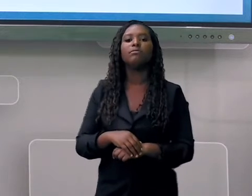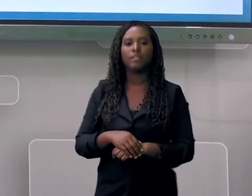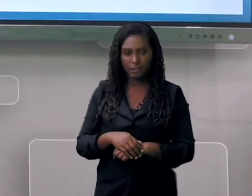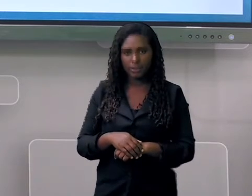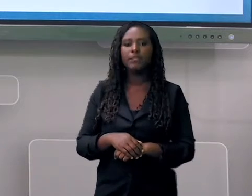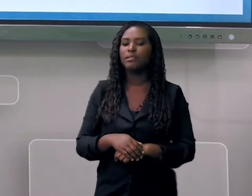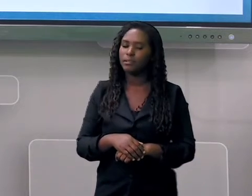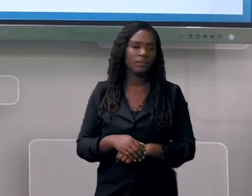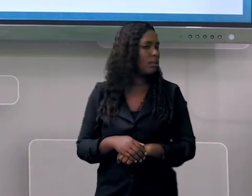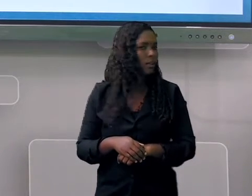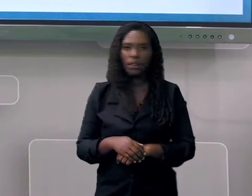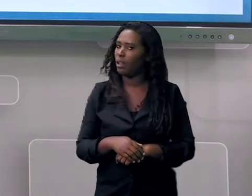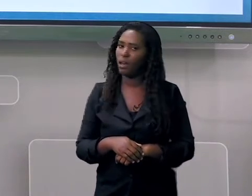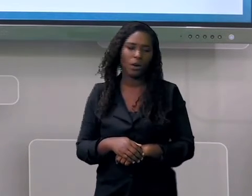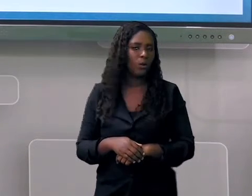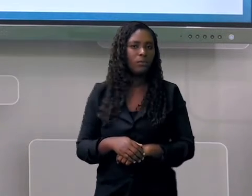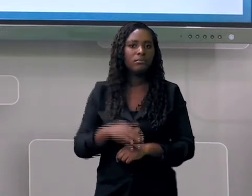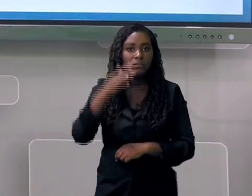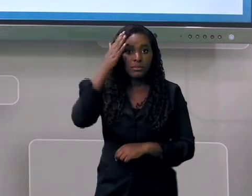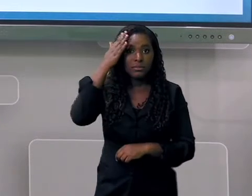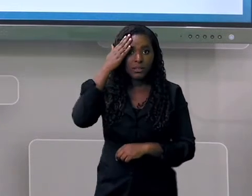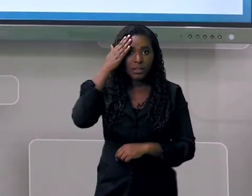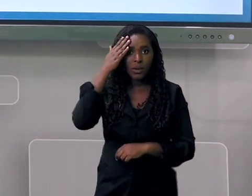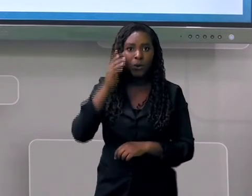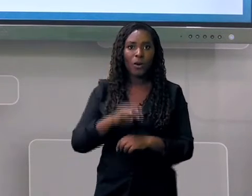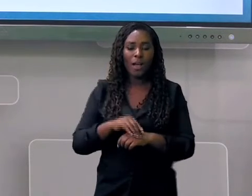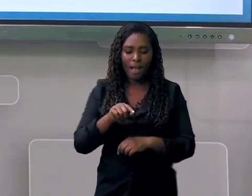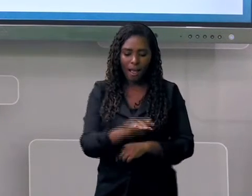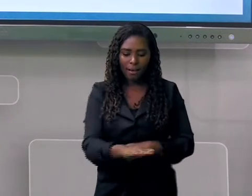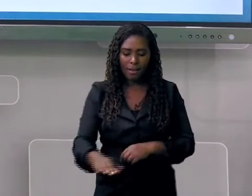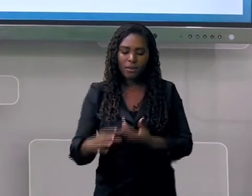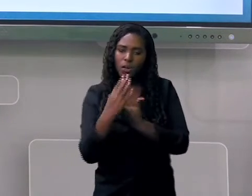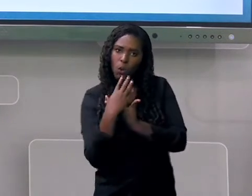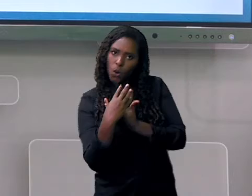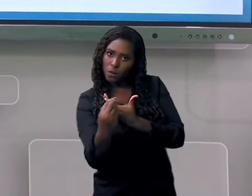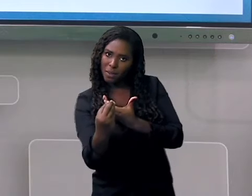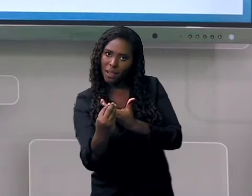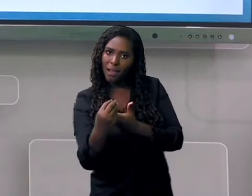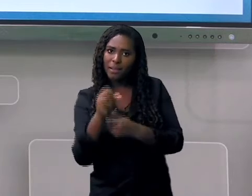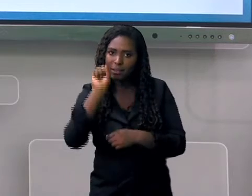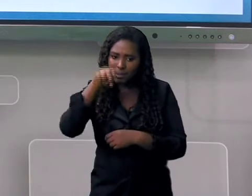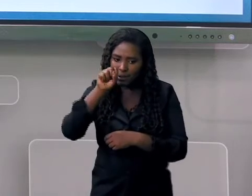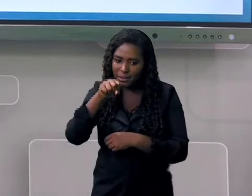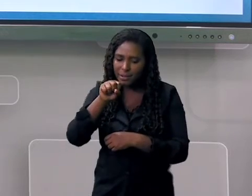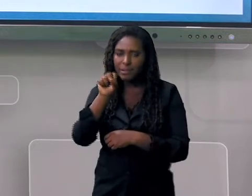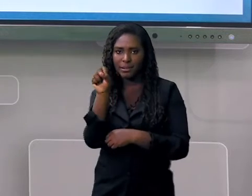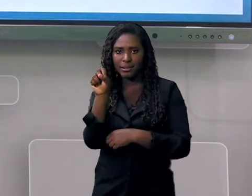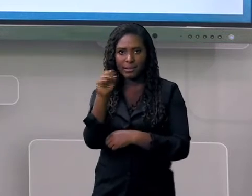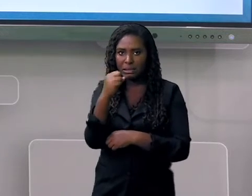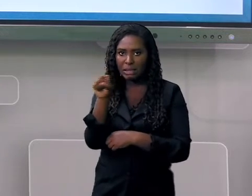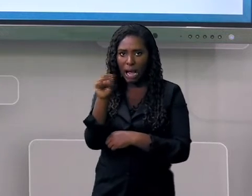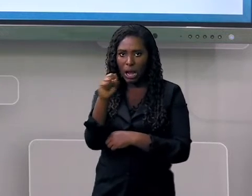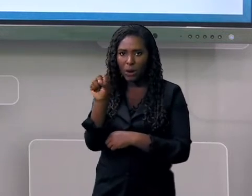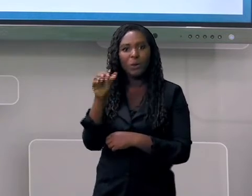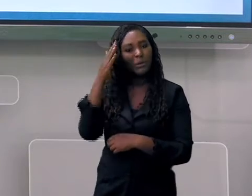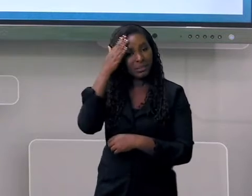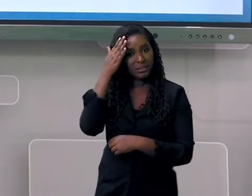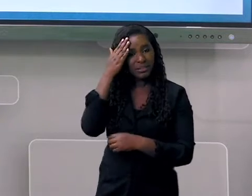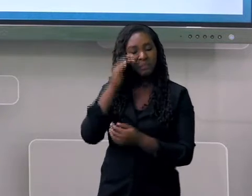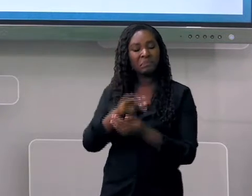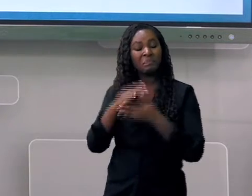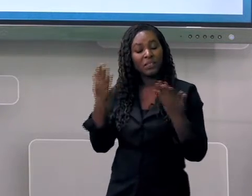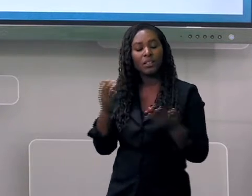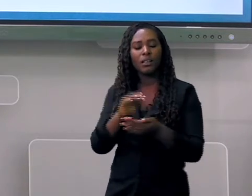Então, primeiro você vai trabalhar aí com ela a imitação. Imprima aí na sua casa imagem de coisas que ela goste e que sejam da rotina